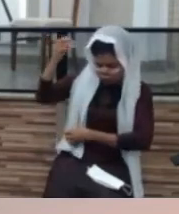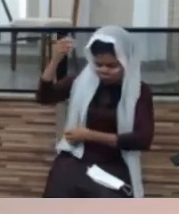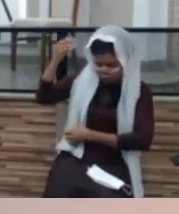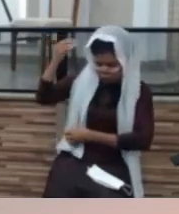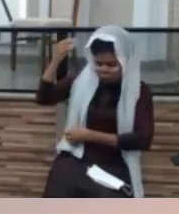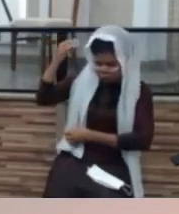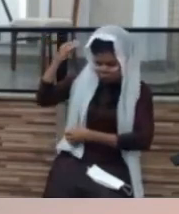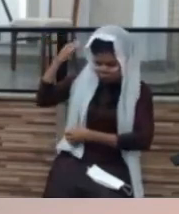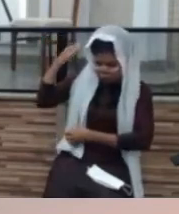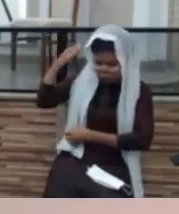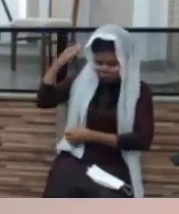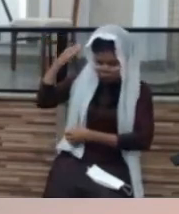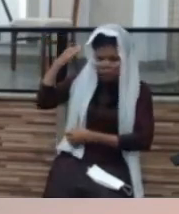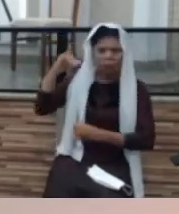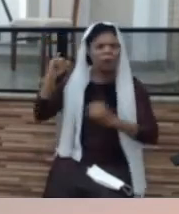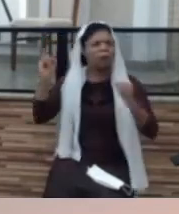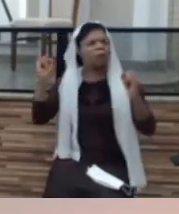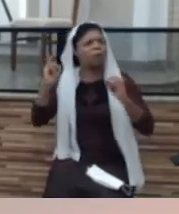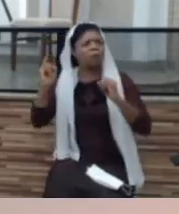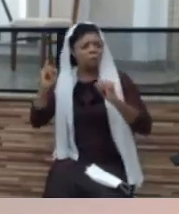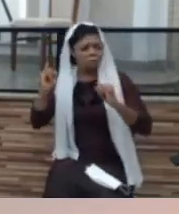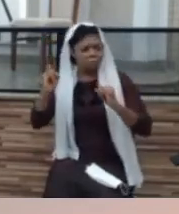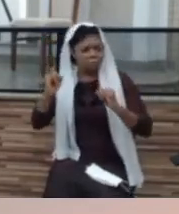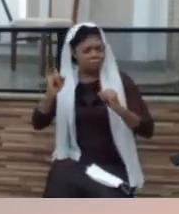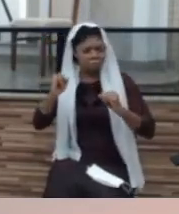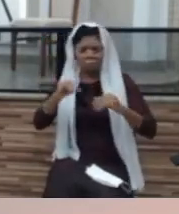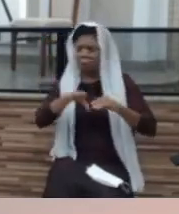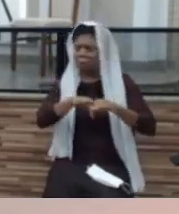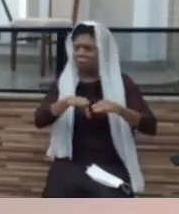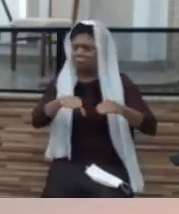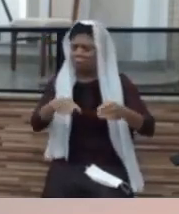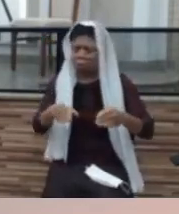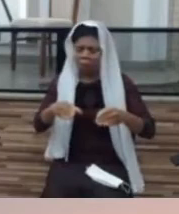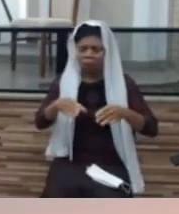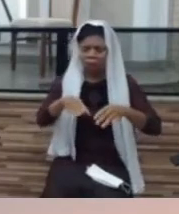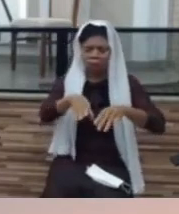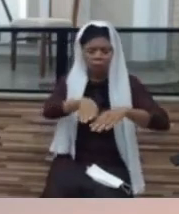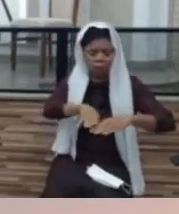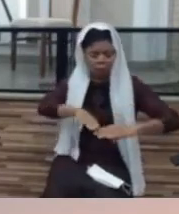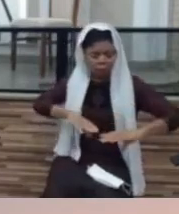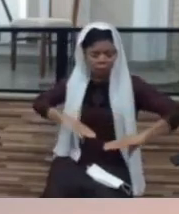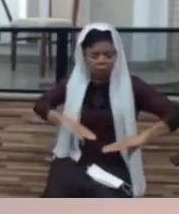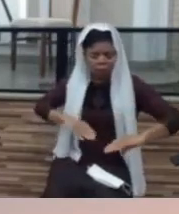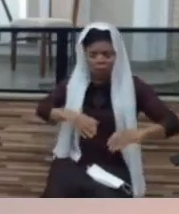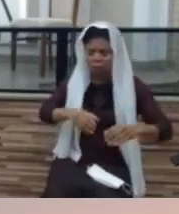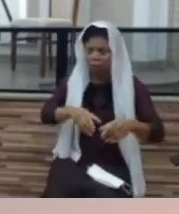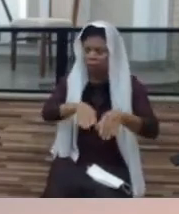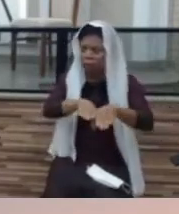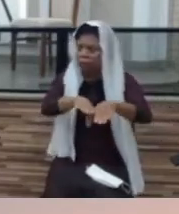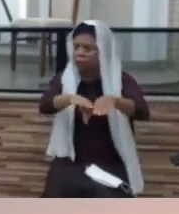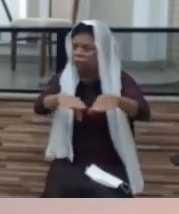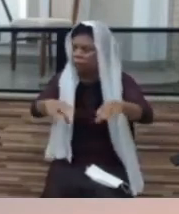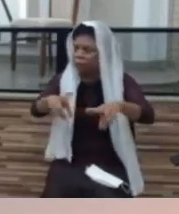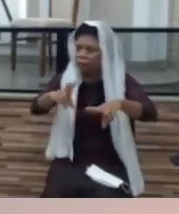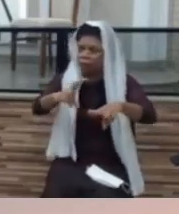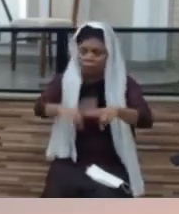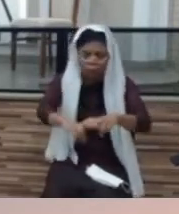Mobília. Móveis são ideias. Hoje, fosse, né, irmãos, significa isso.